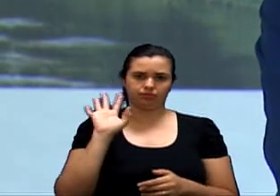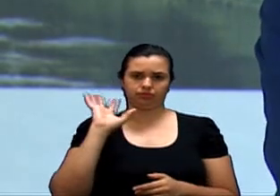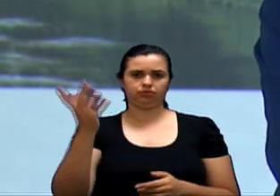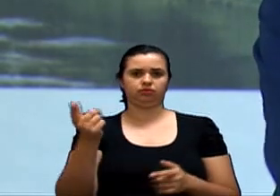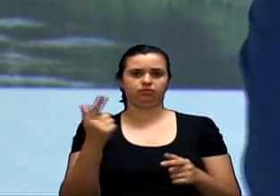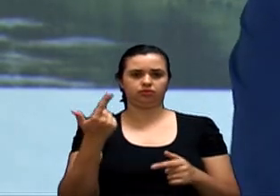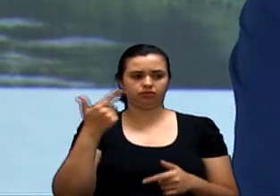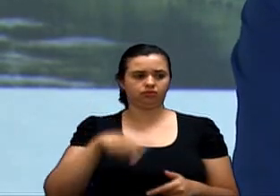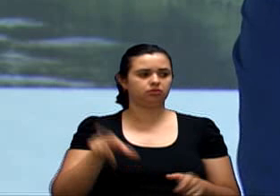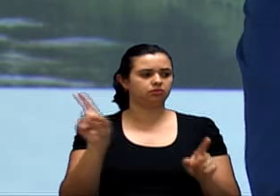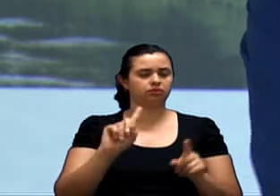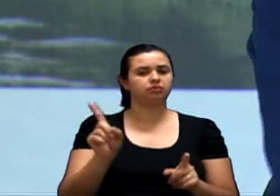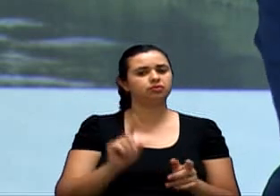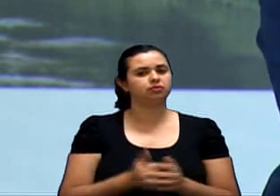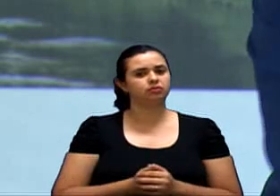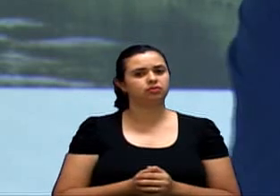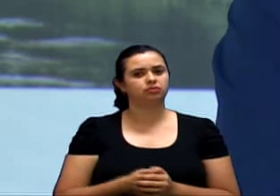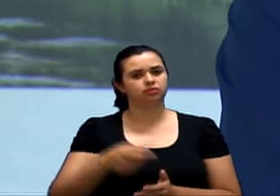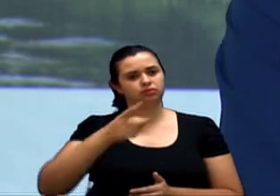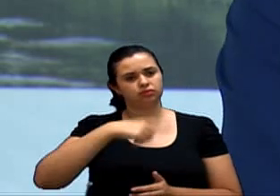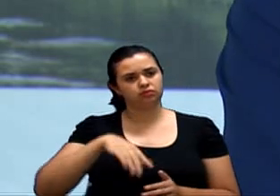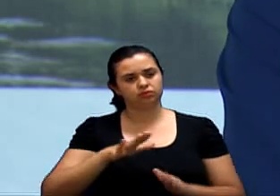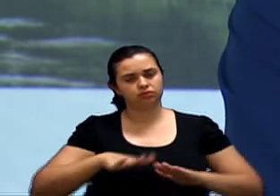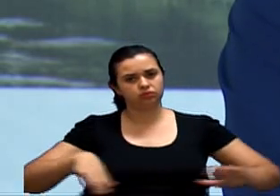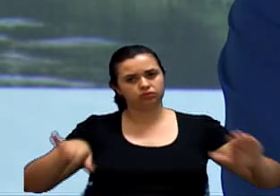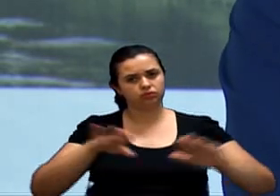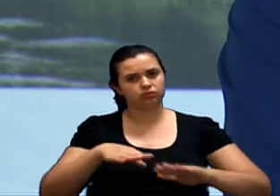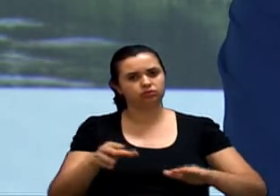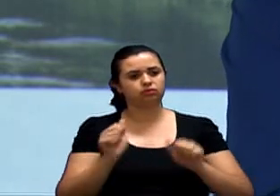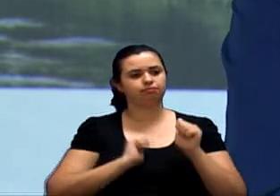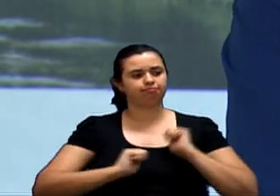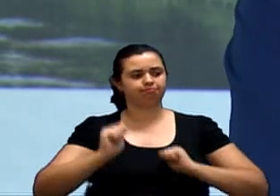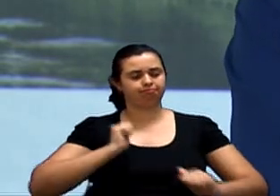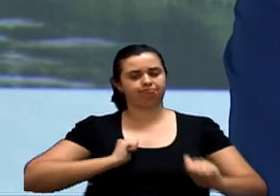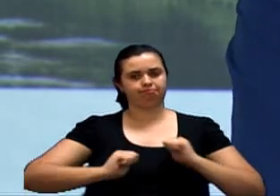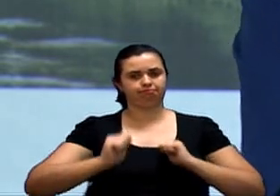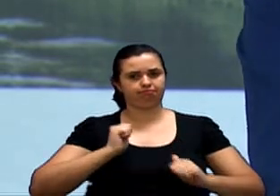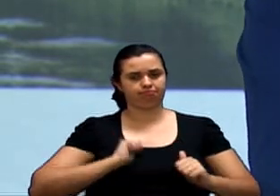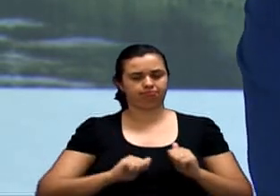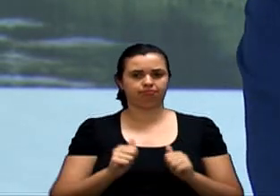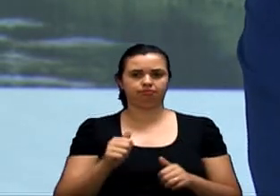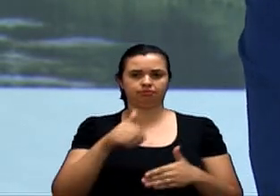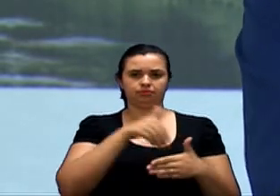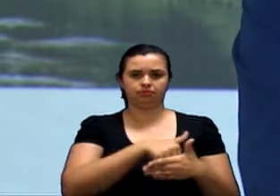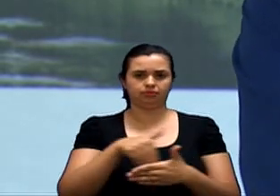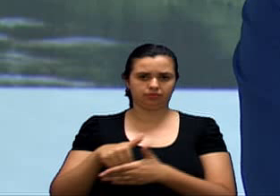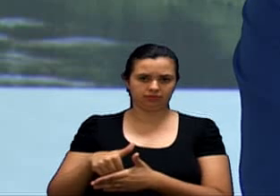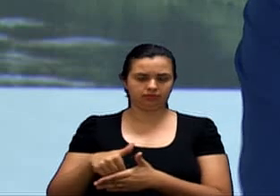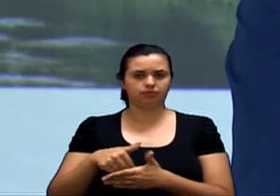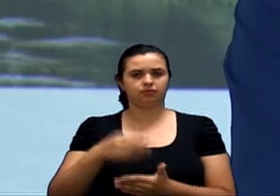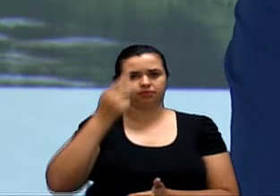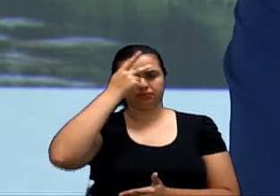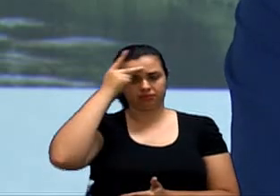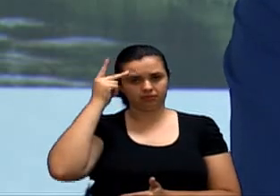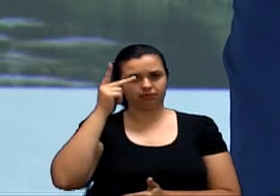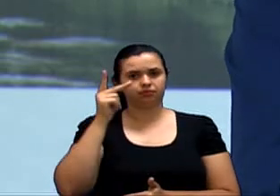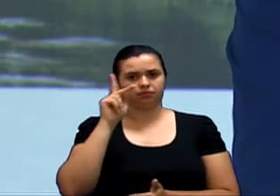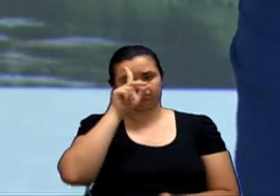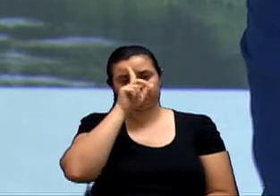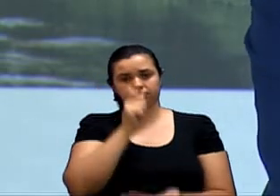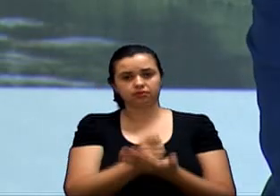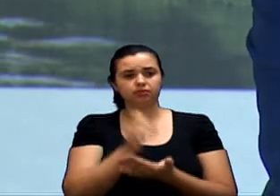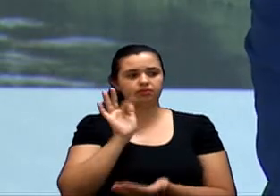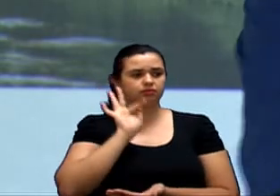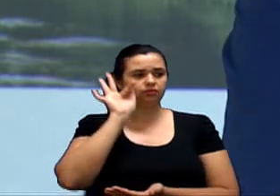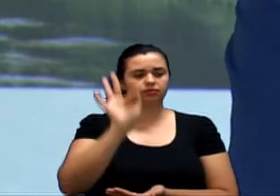estamos fazendo o que é sério e todos estão aqui esperando essa votação e pessoas que estão definindo o seu futuro aqui, e isso